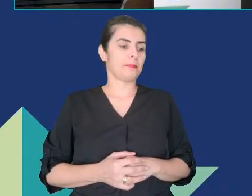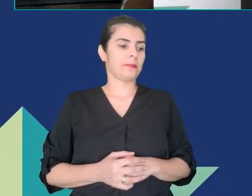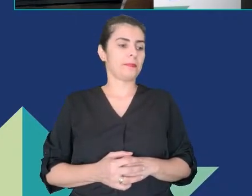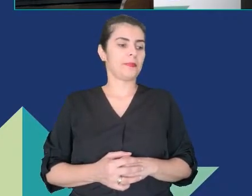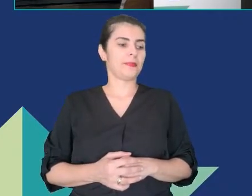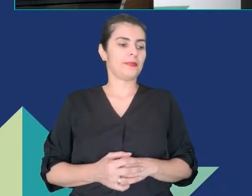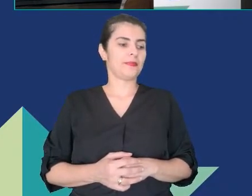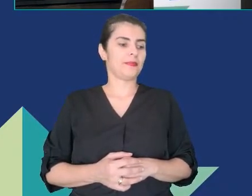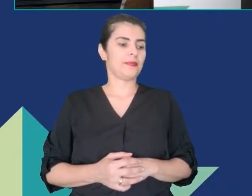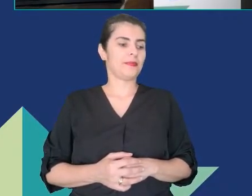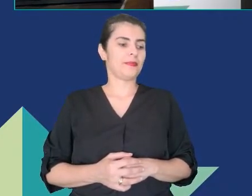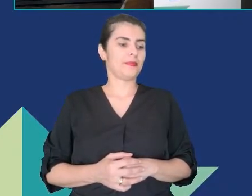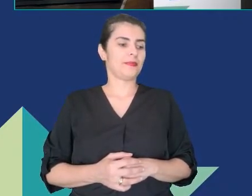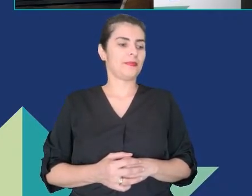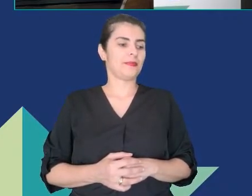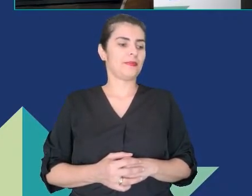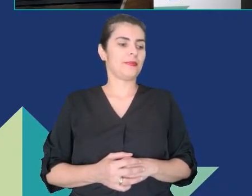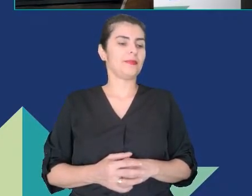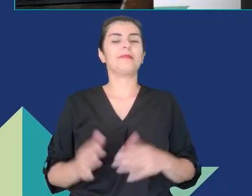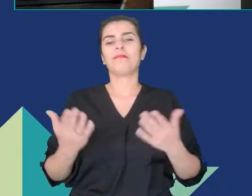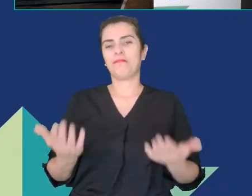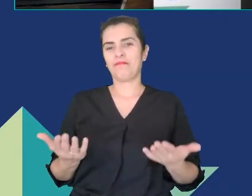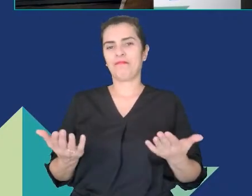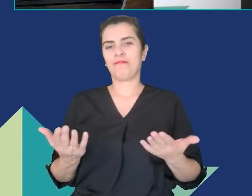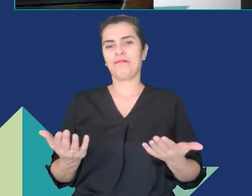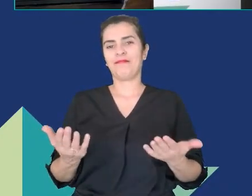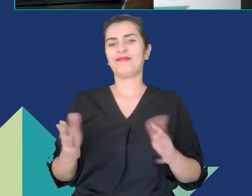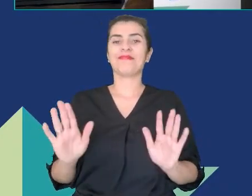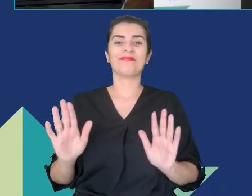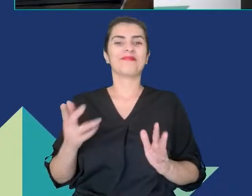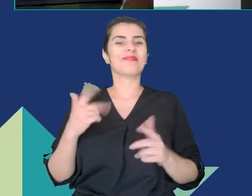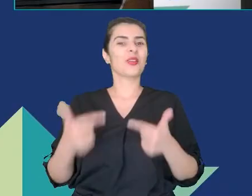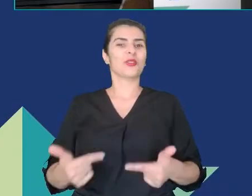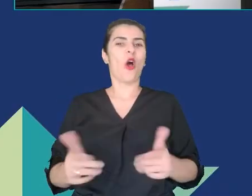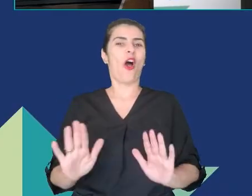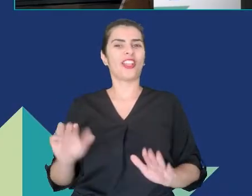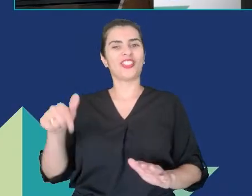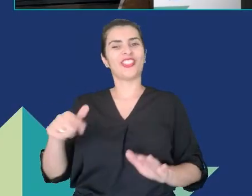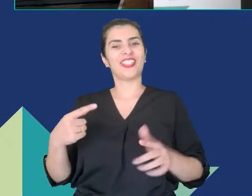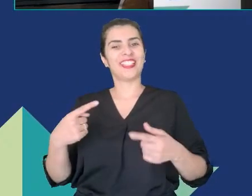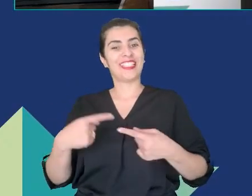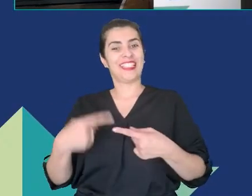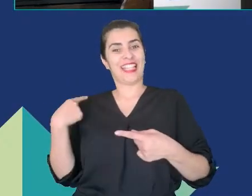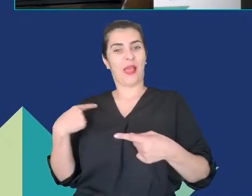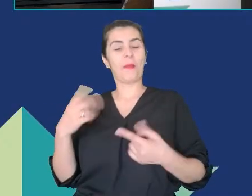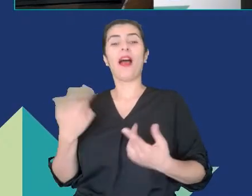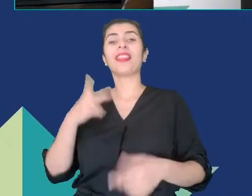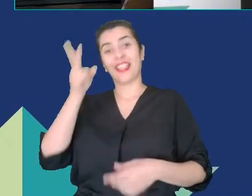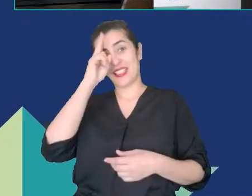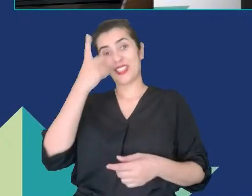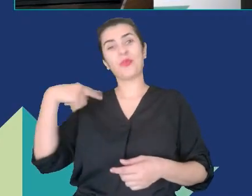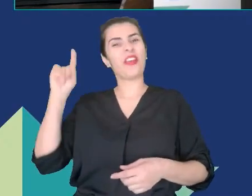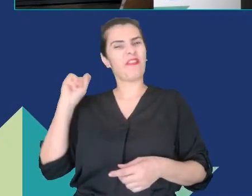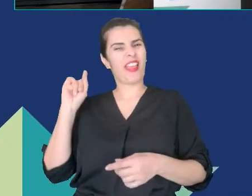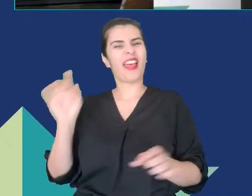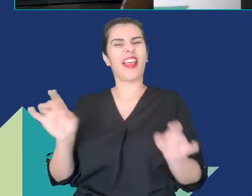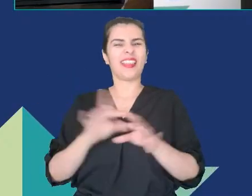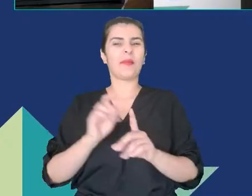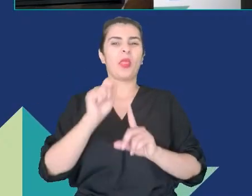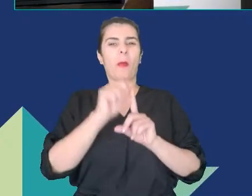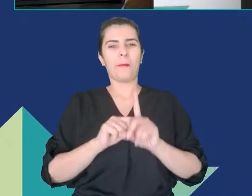A gente chegou, né, foi até uma sorte essa semana, na segunda-feira, a gente fechou o mês de junho com um recorde